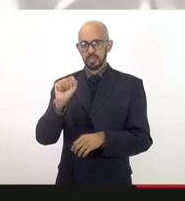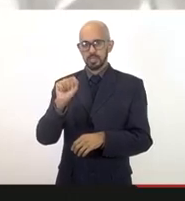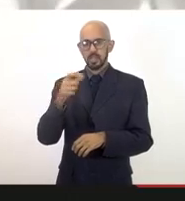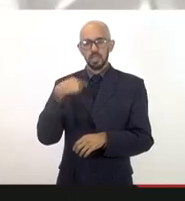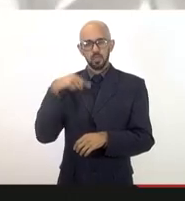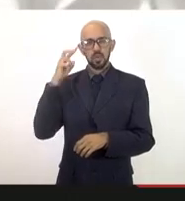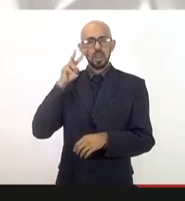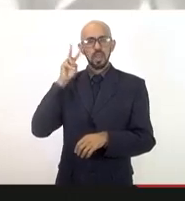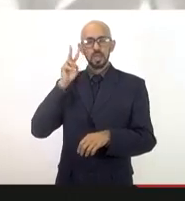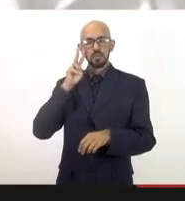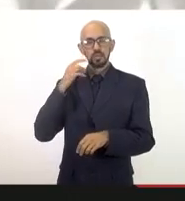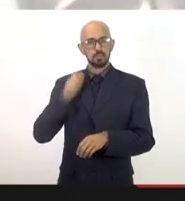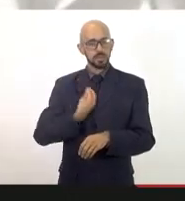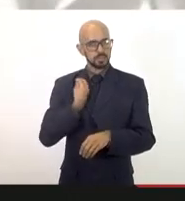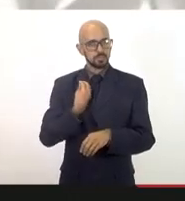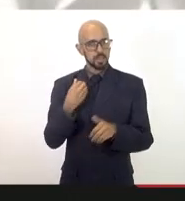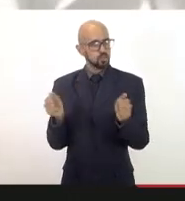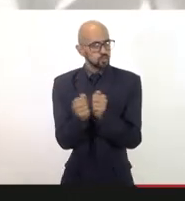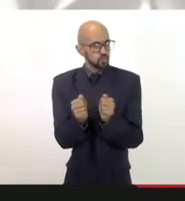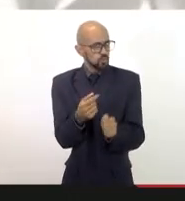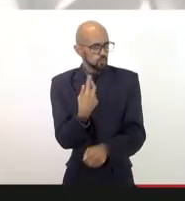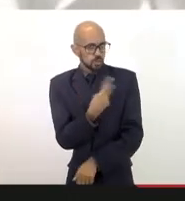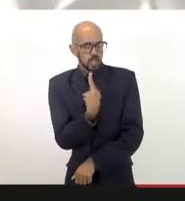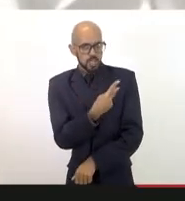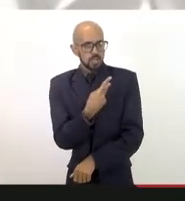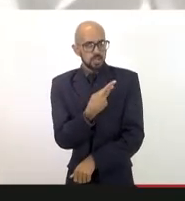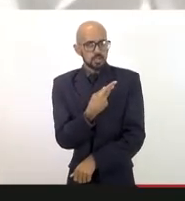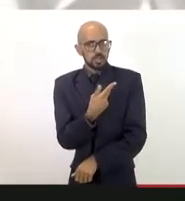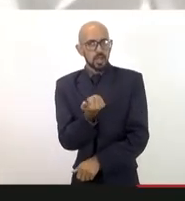na cesta básica, corrigindo, a questão